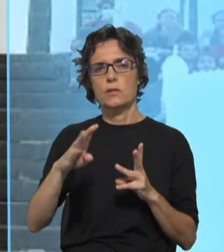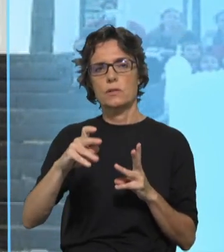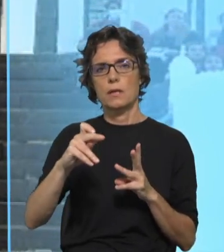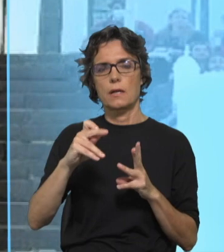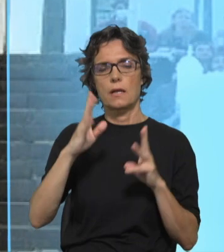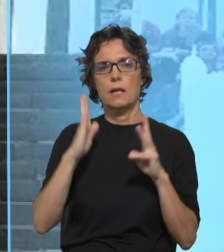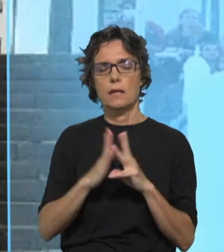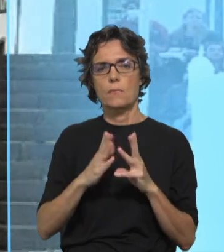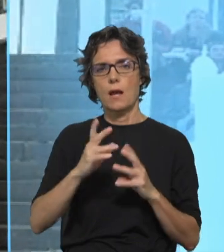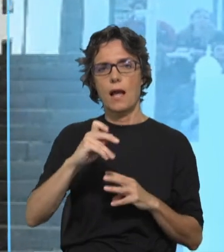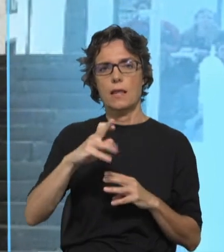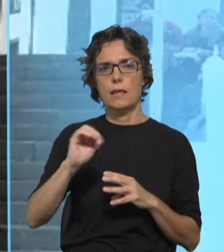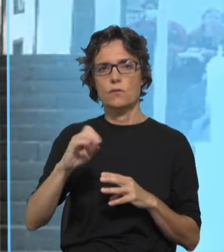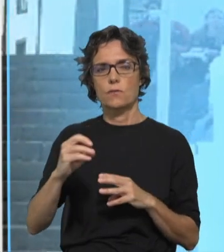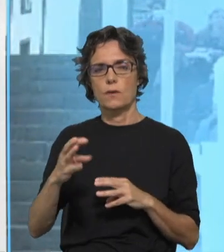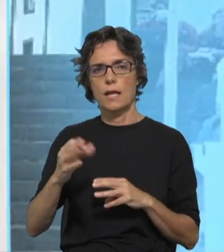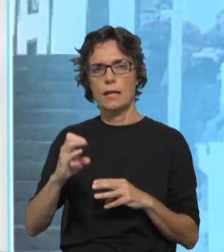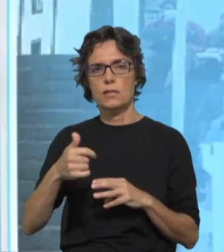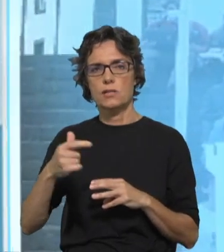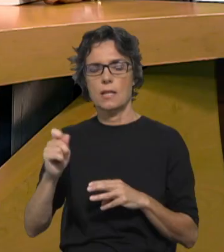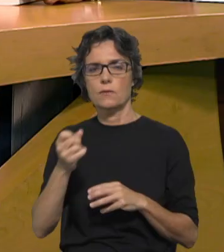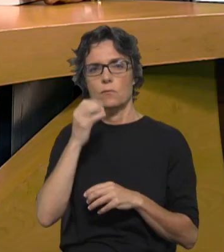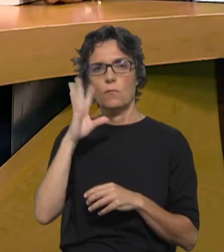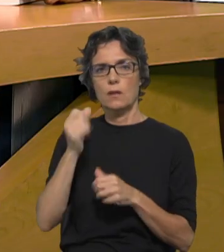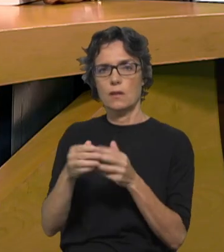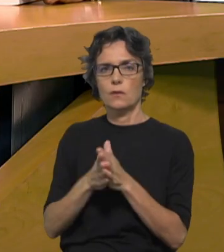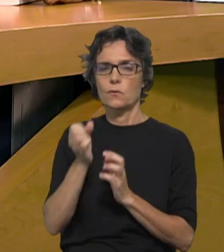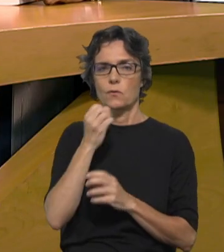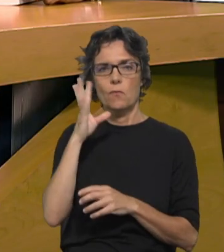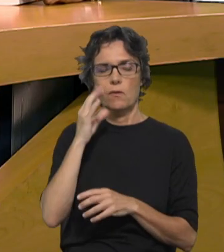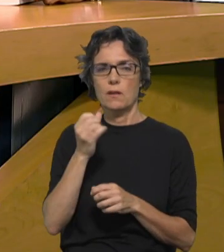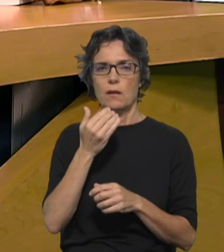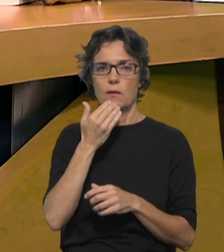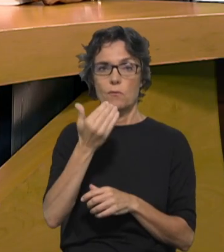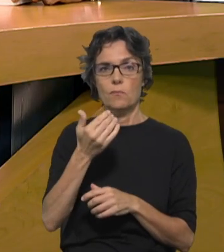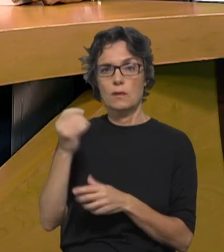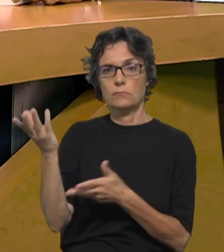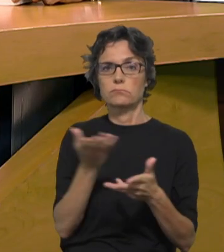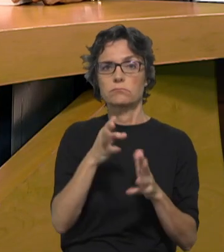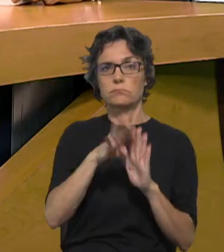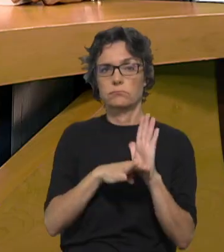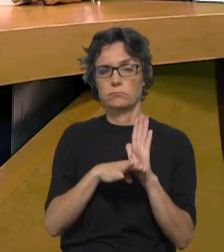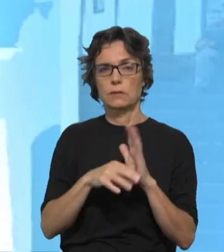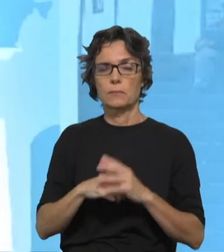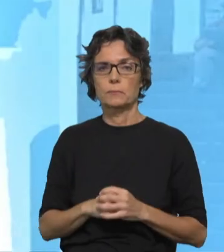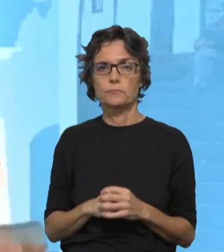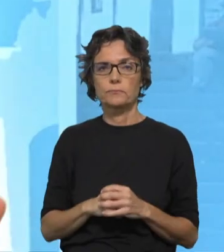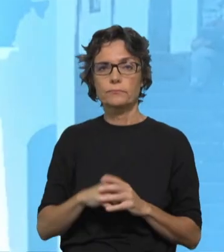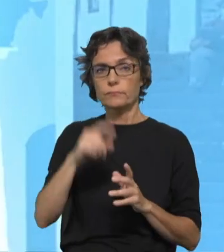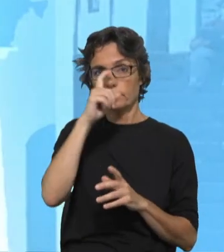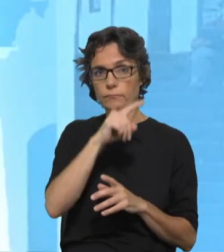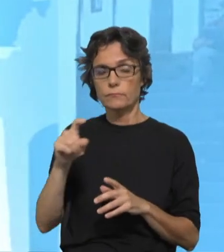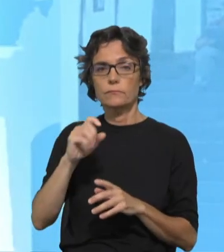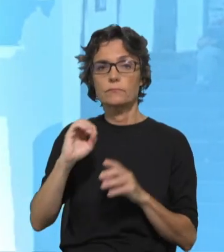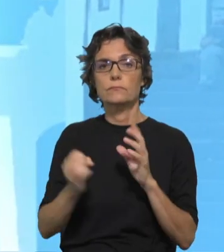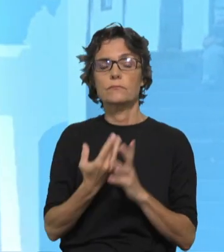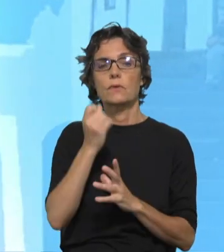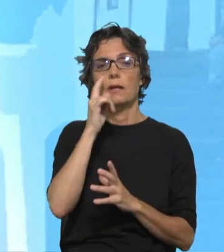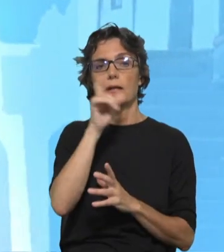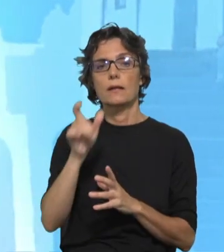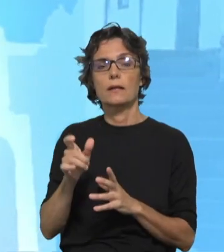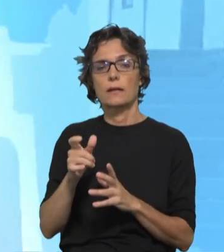Castelão das Mercês. Muito boa tarde. Obrigado por estarem neste programa para recordar a fundadora das Irmãs